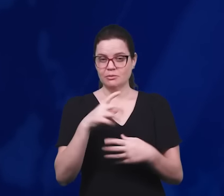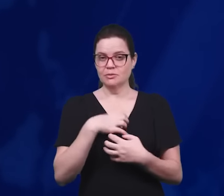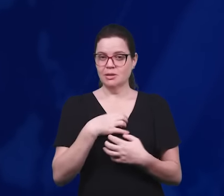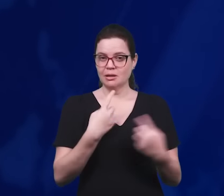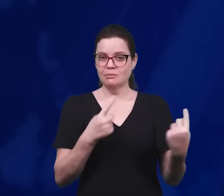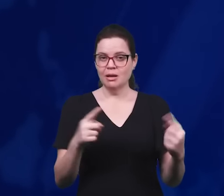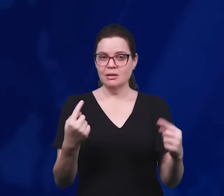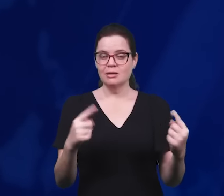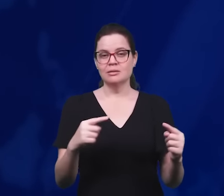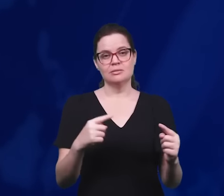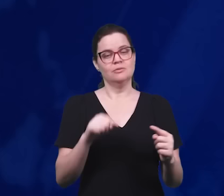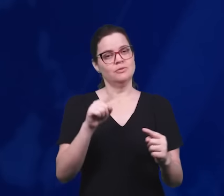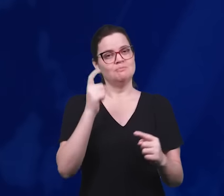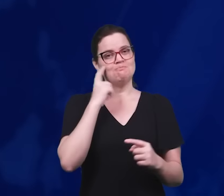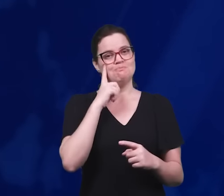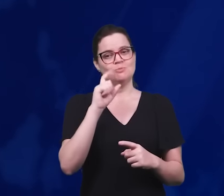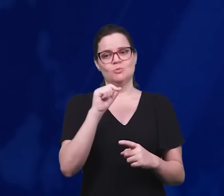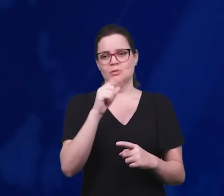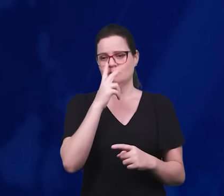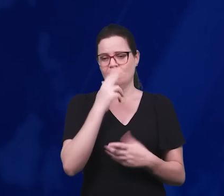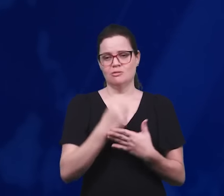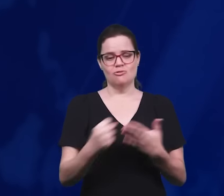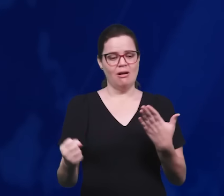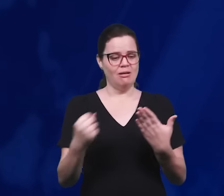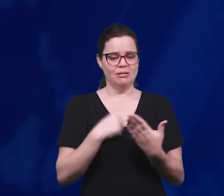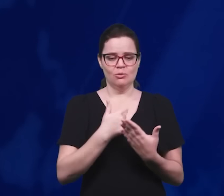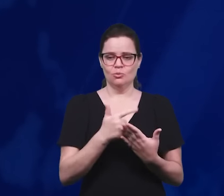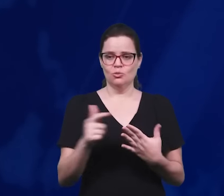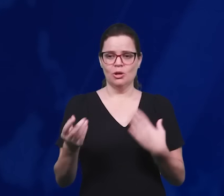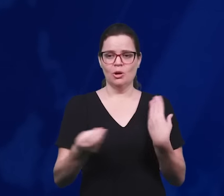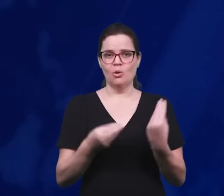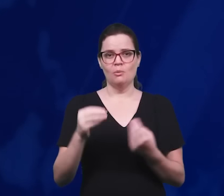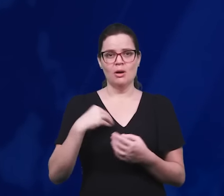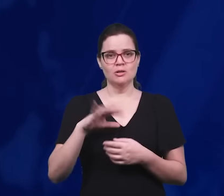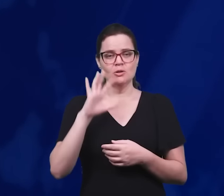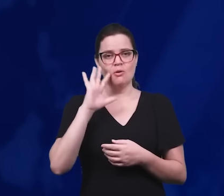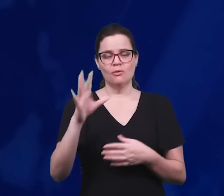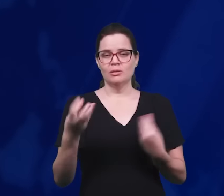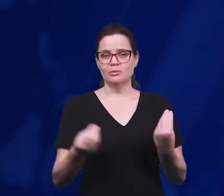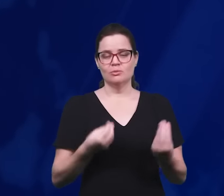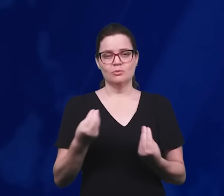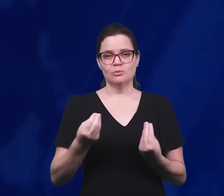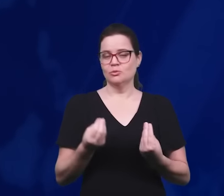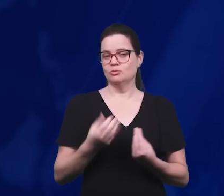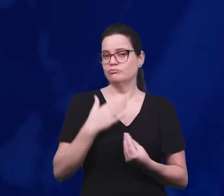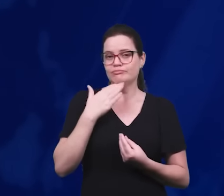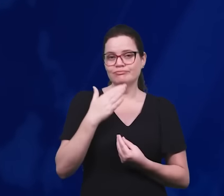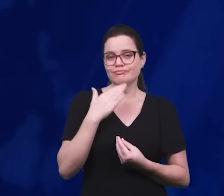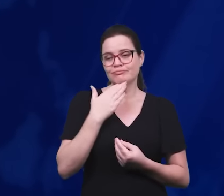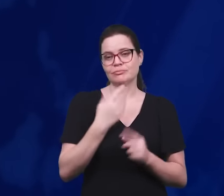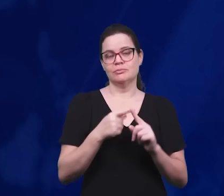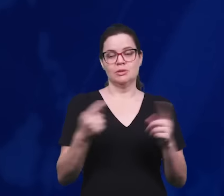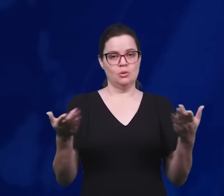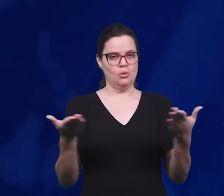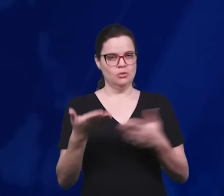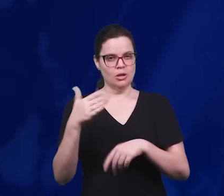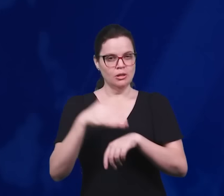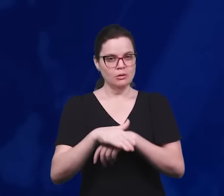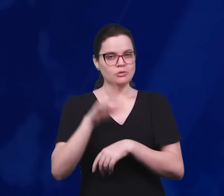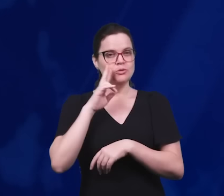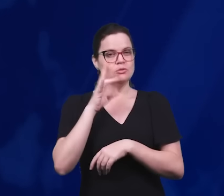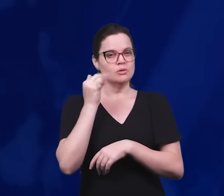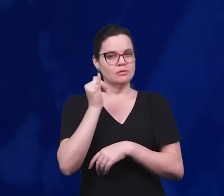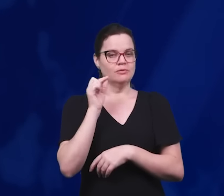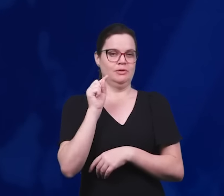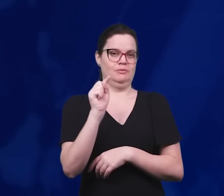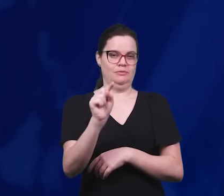trabalho, e até mesmo você pode achar que é o fim, que não há mais saída nem mais soluções, mas nesta noite o Senhor